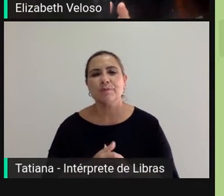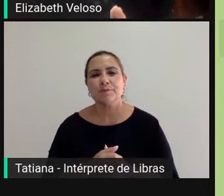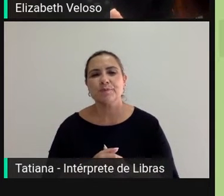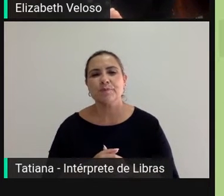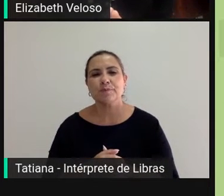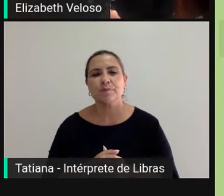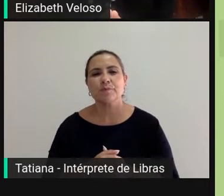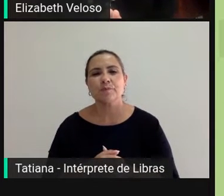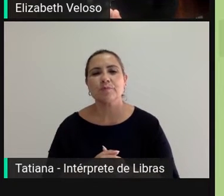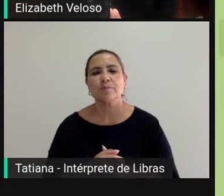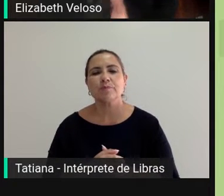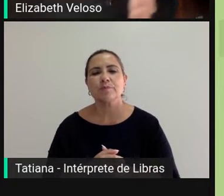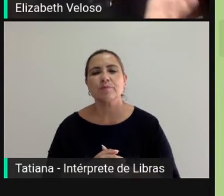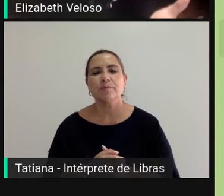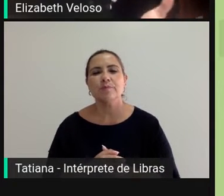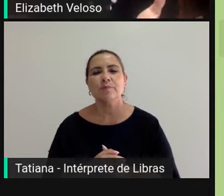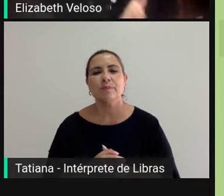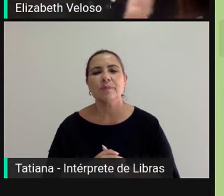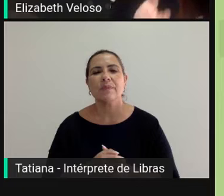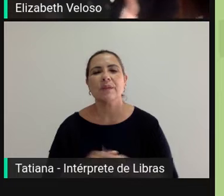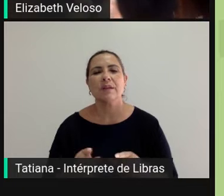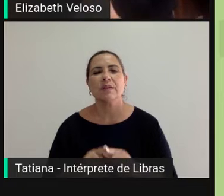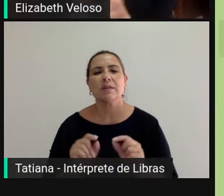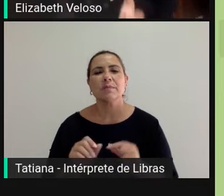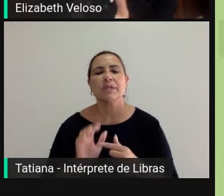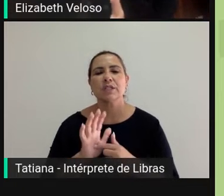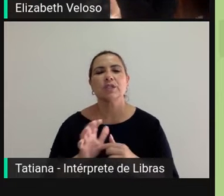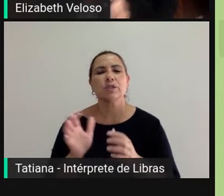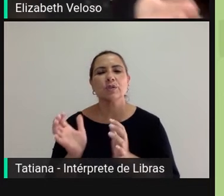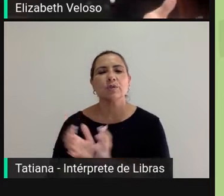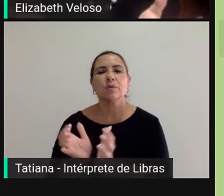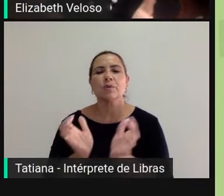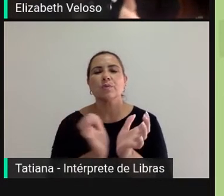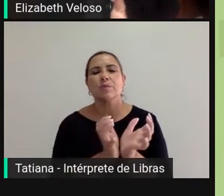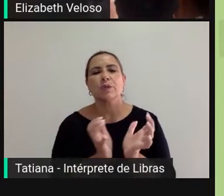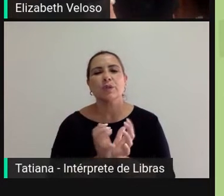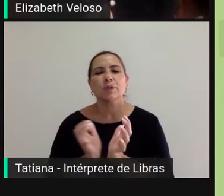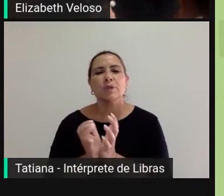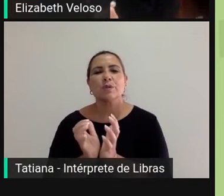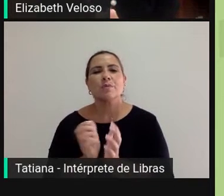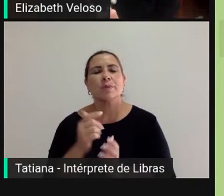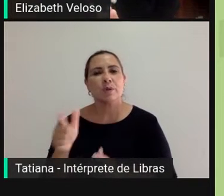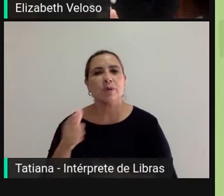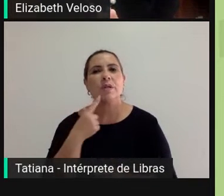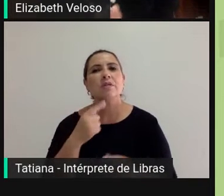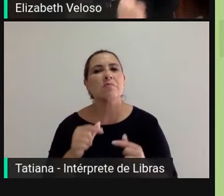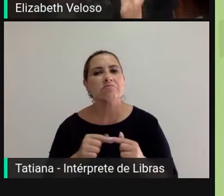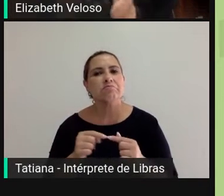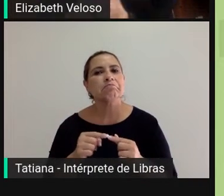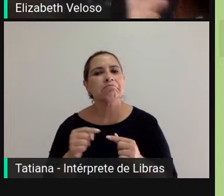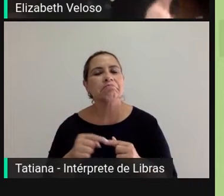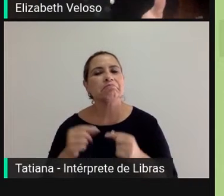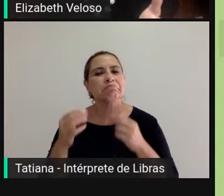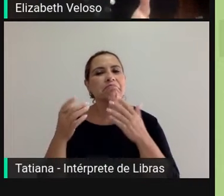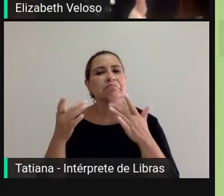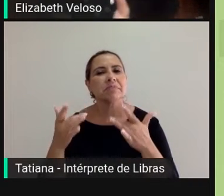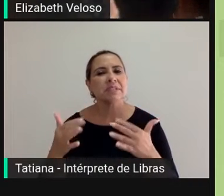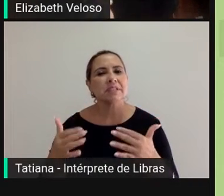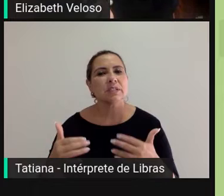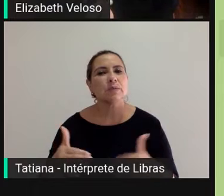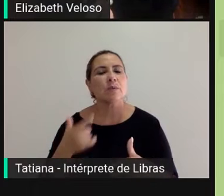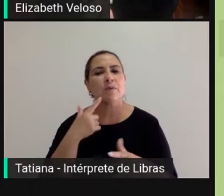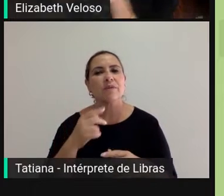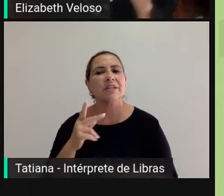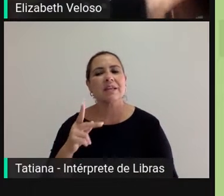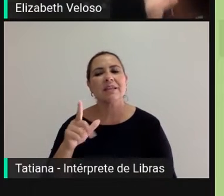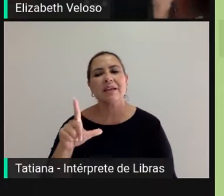apoio do SED, do departamento e também do DETAC, que lida com os discursos, e dessas plataformas